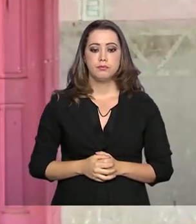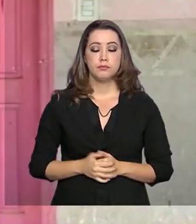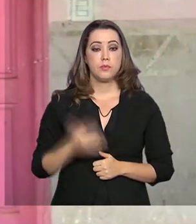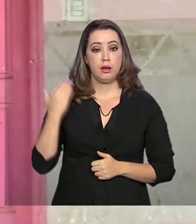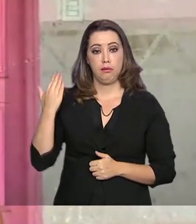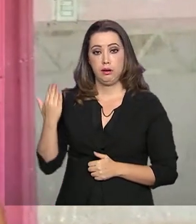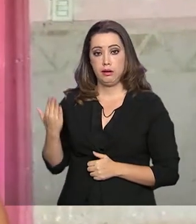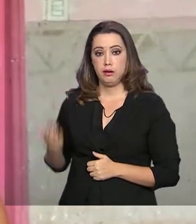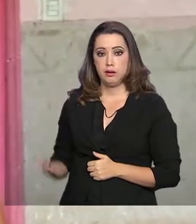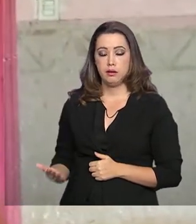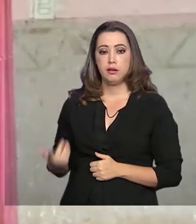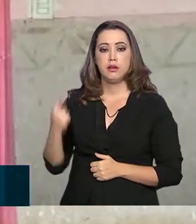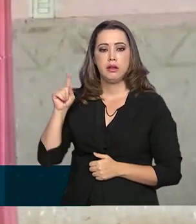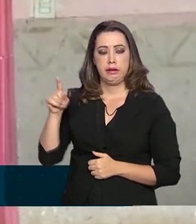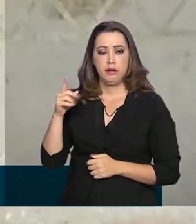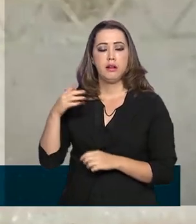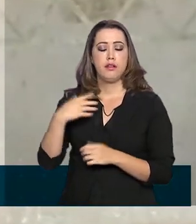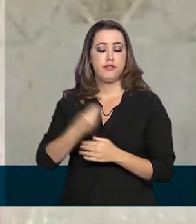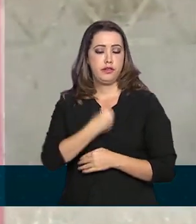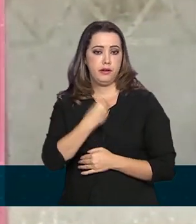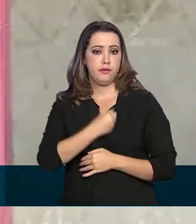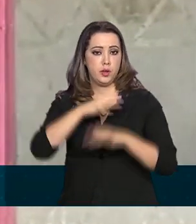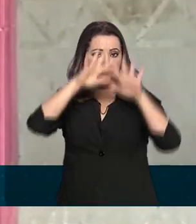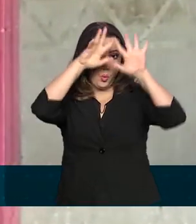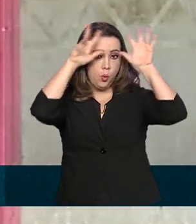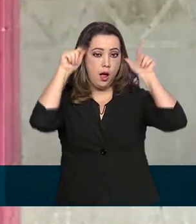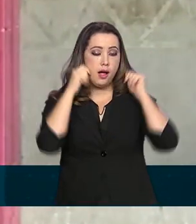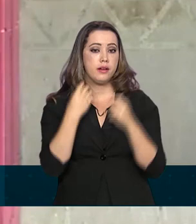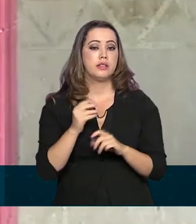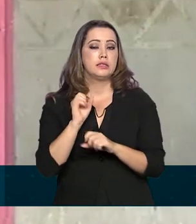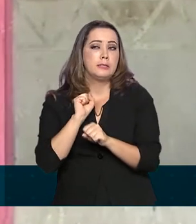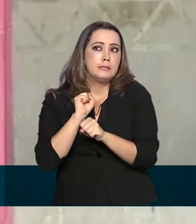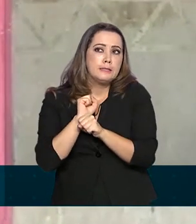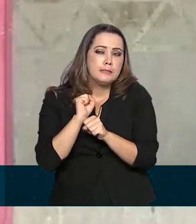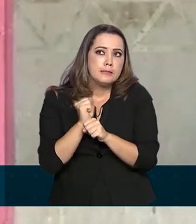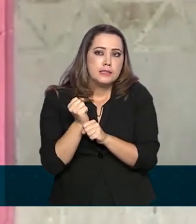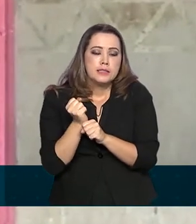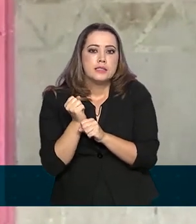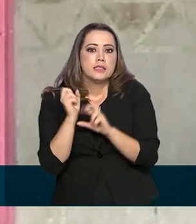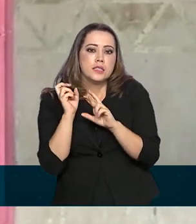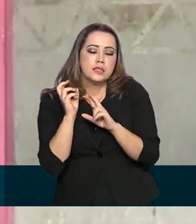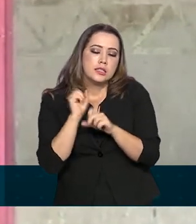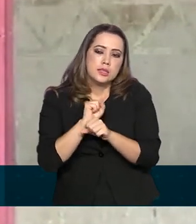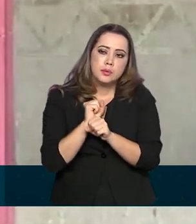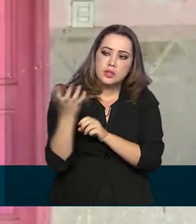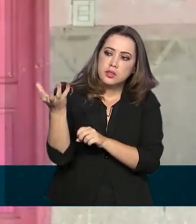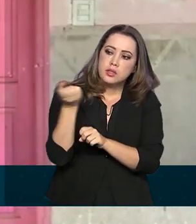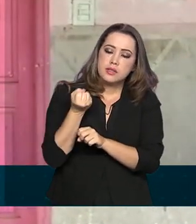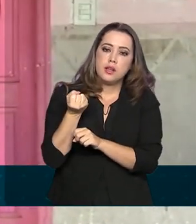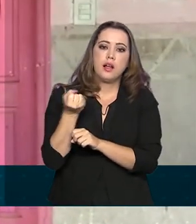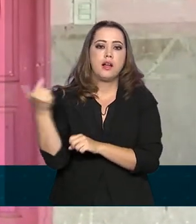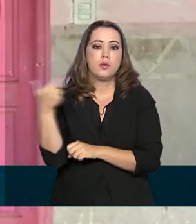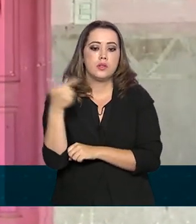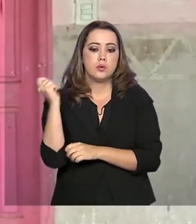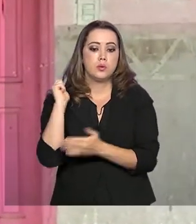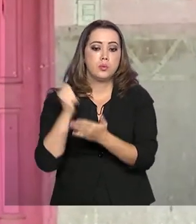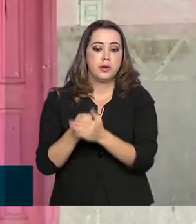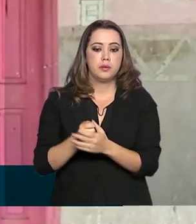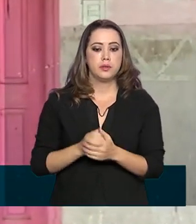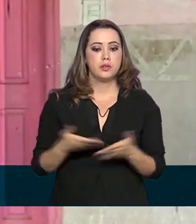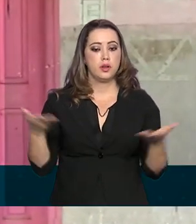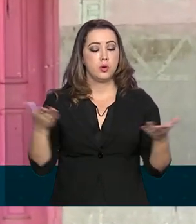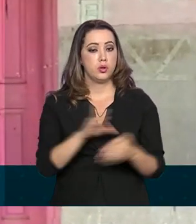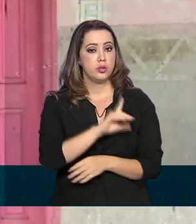Marinês, de Chapuri, no Acre, está esperando a segunda parcela do auxílio emergencial. Agora no dia 25,